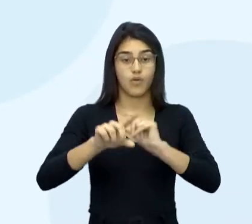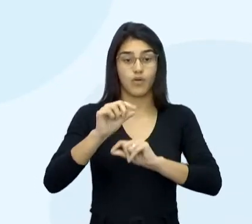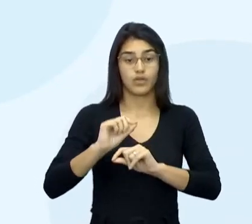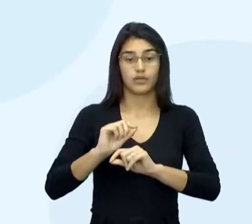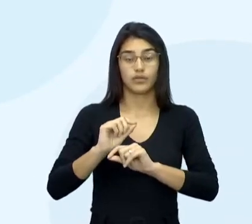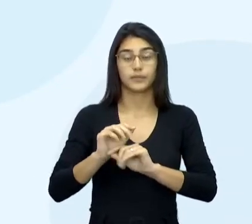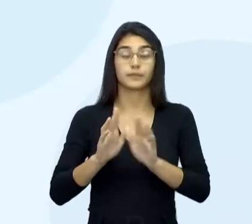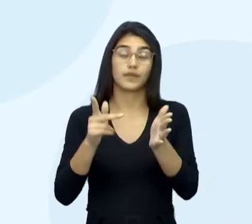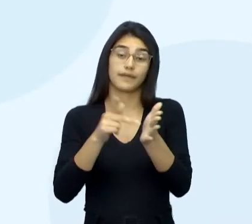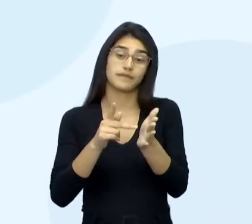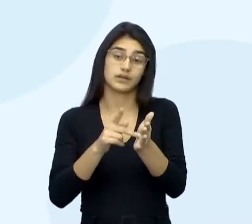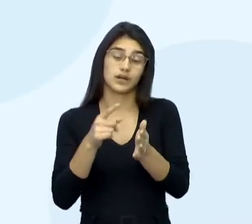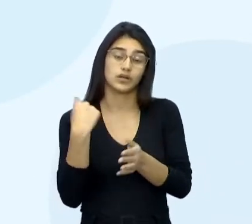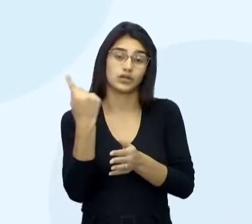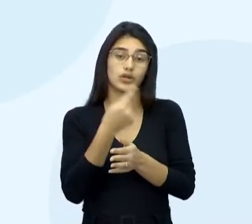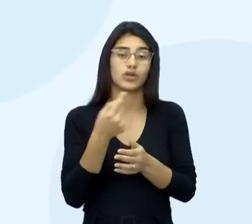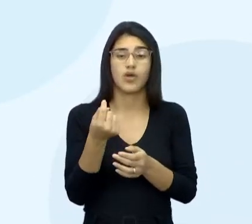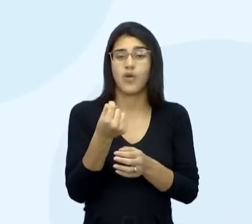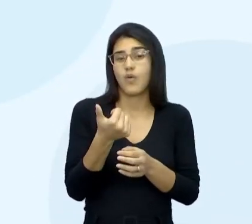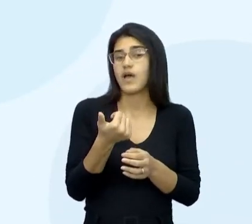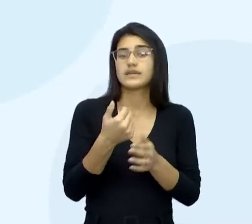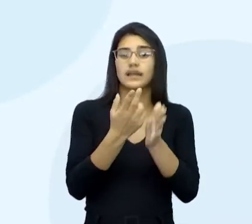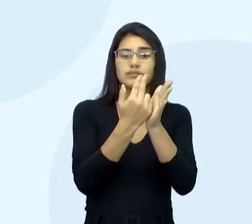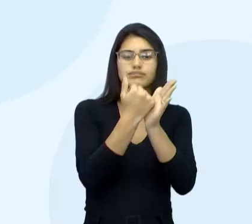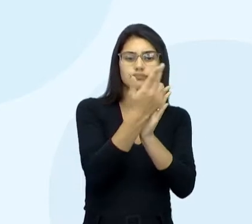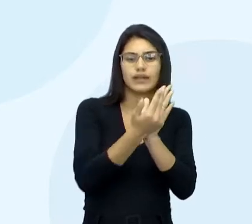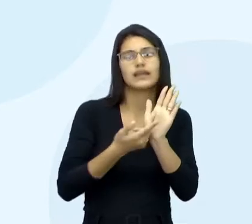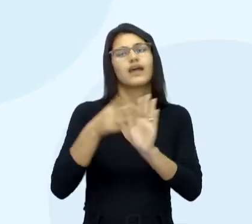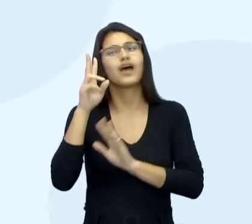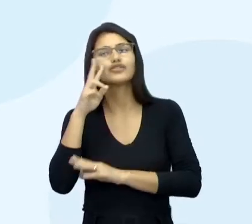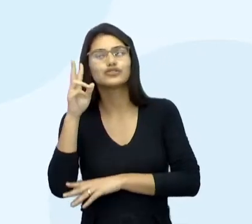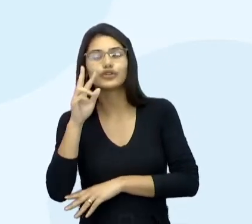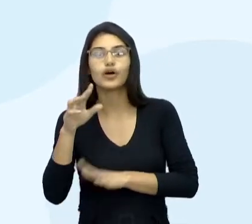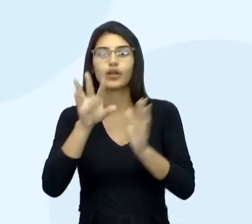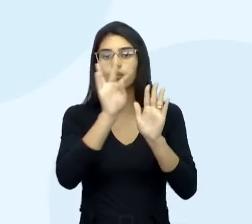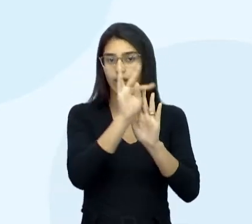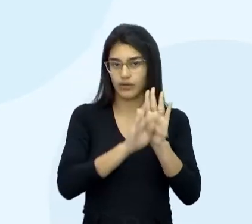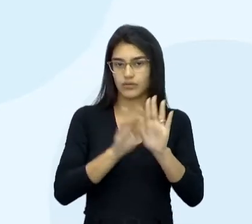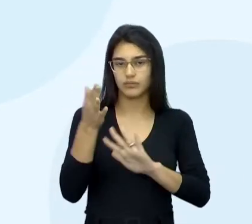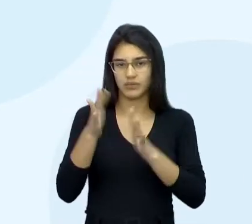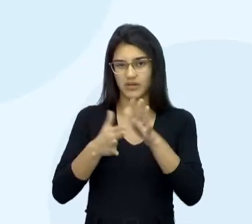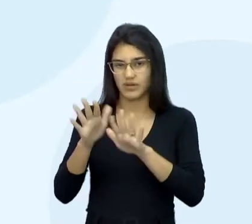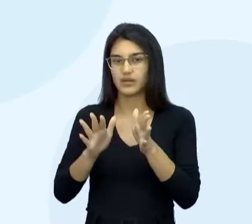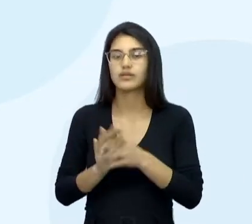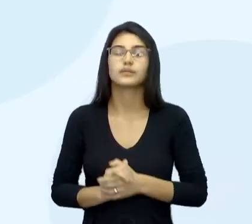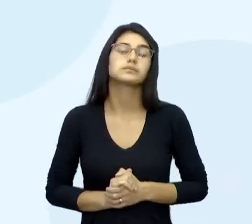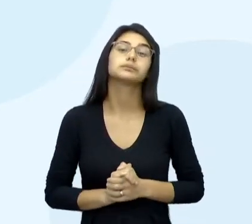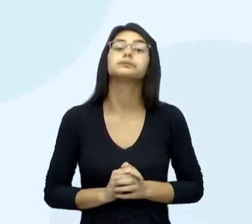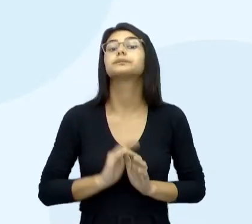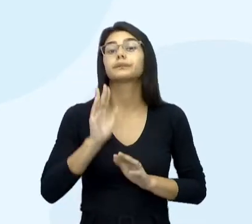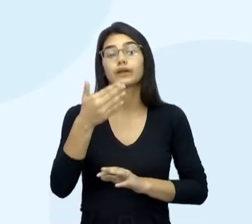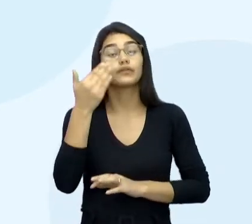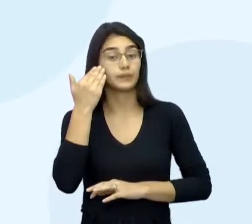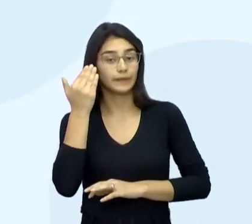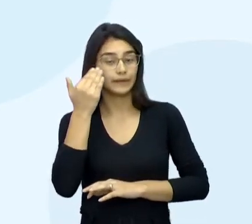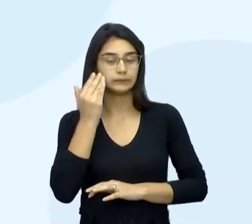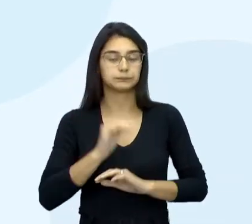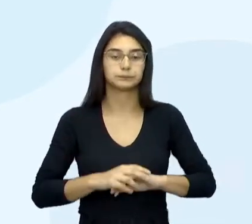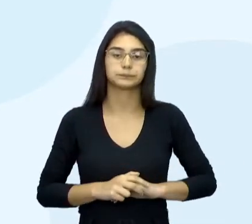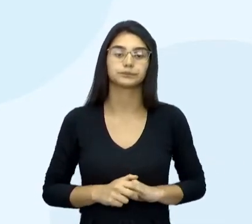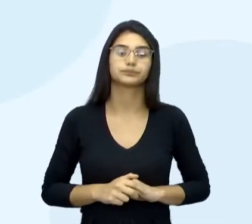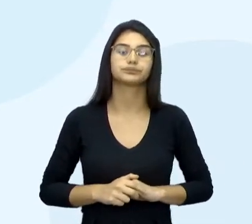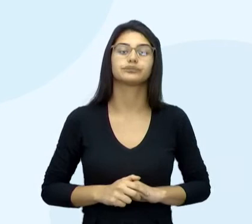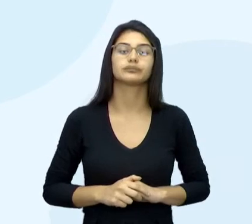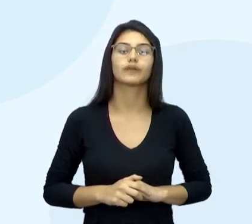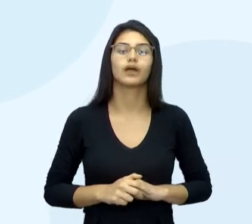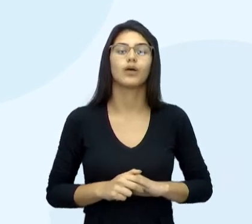Na verdade, a gente vai aqui quase que resenhar, contar a história desse texto, mais ou menos, mas já vai dar para você ter uma ideia, como